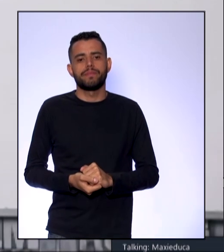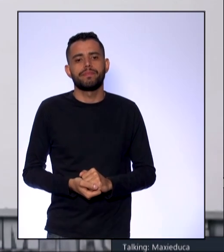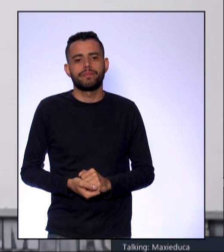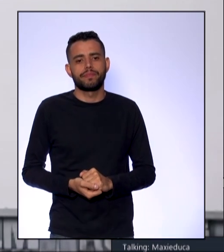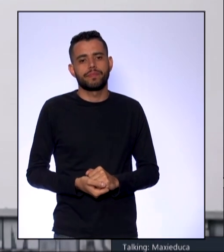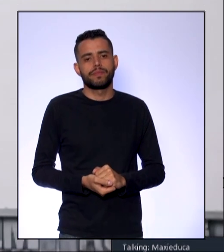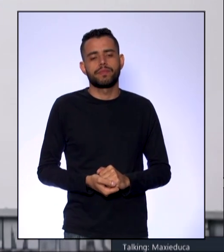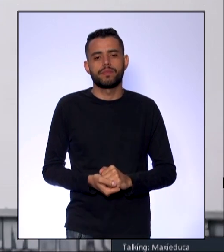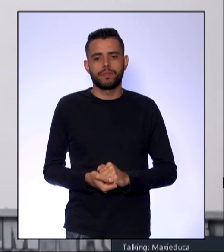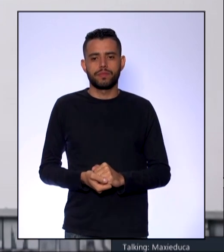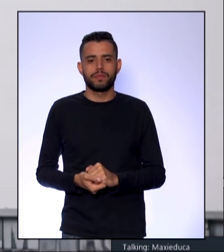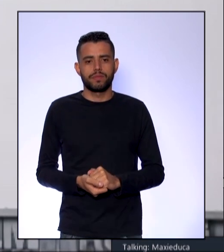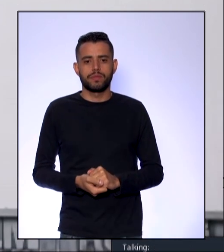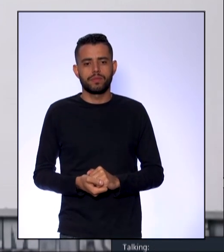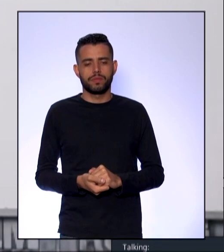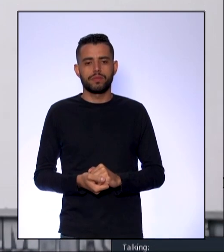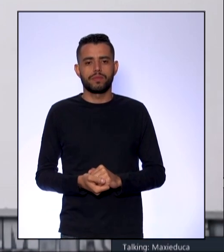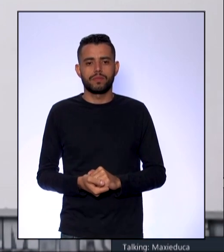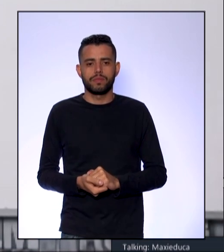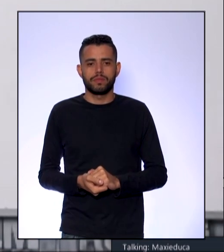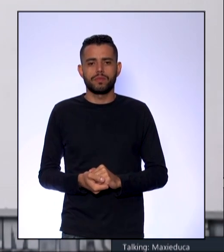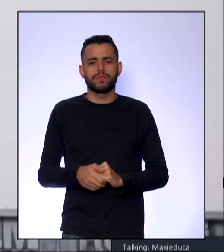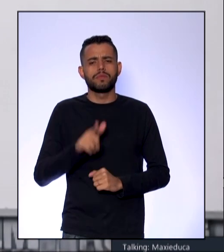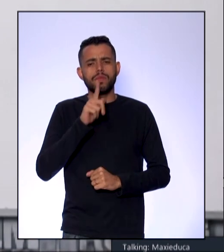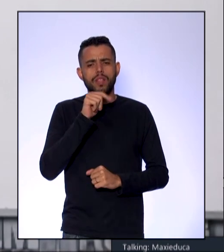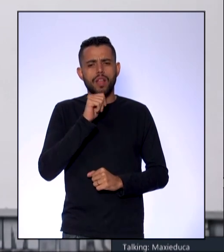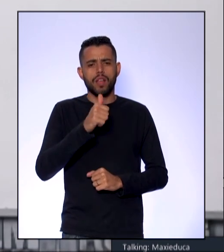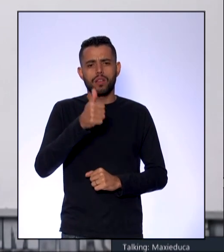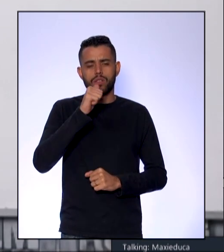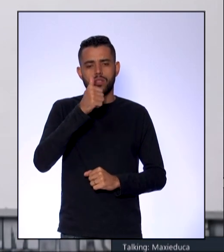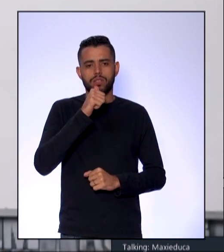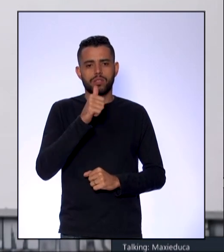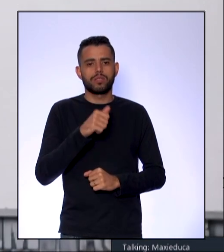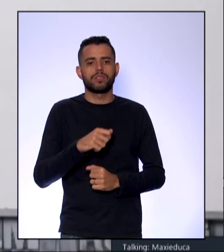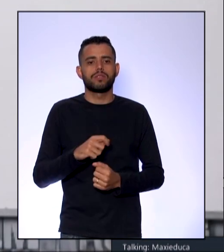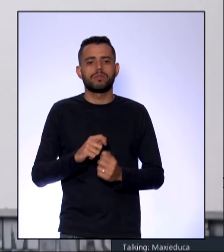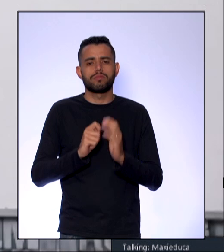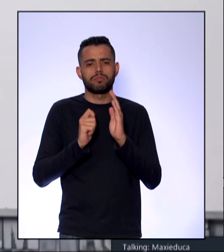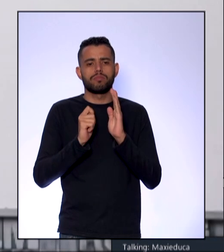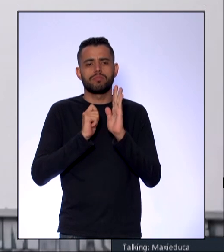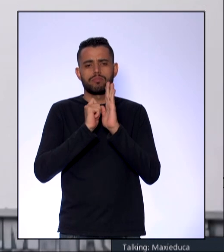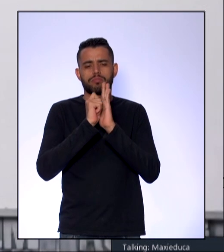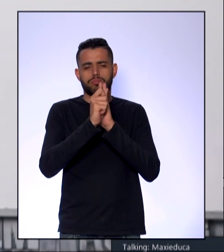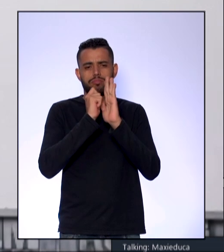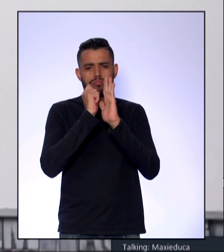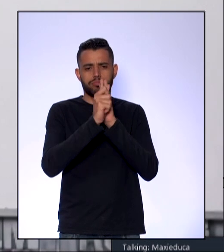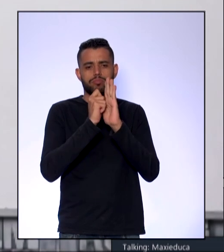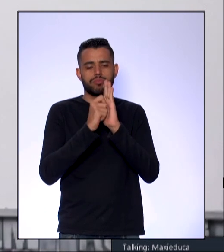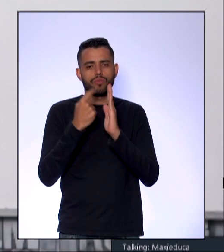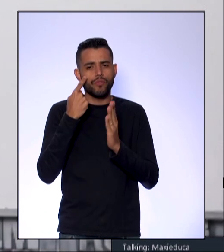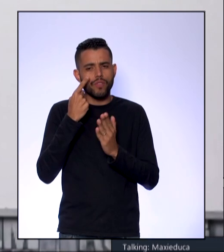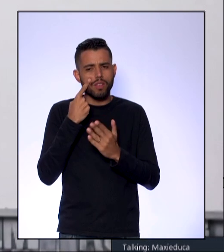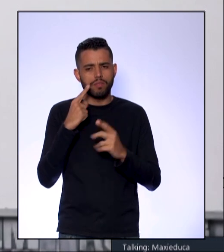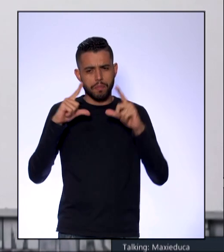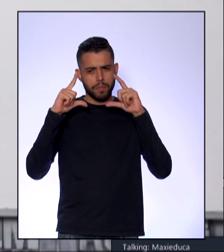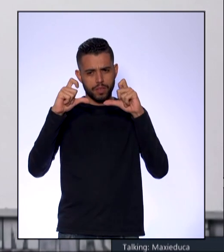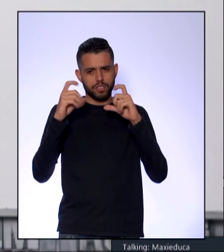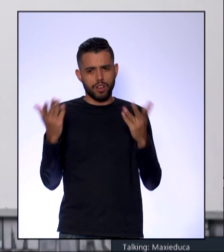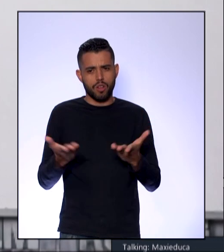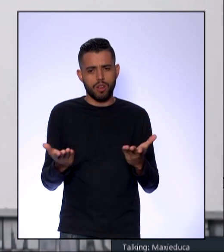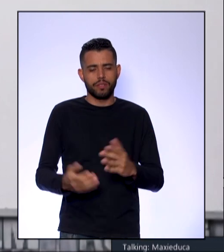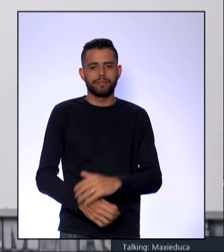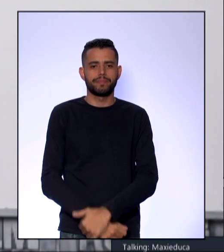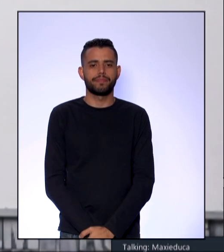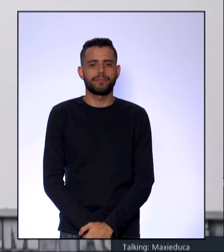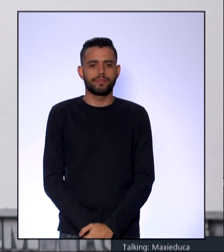vou tomar uma água, já vou pegar aqui o nosso bate-papo, bate o seu printzinho na